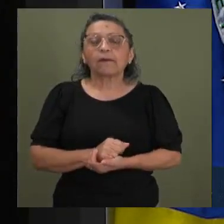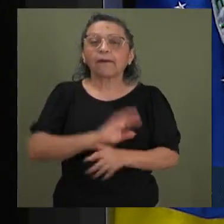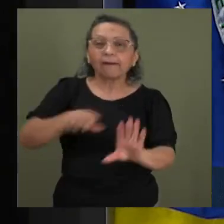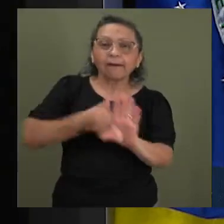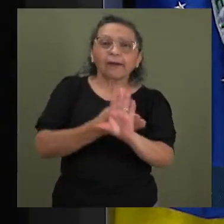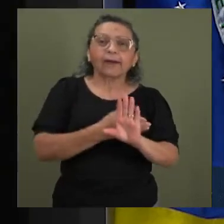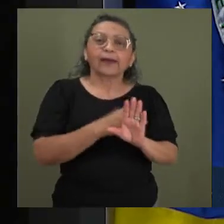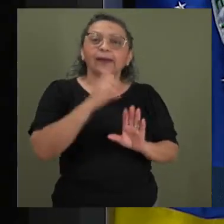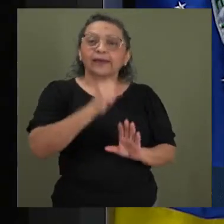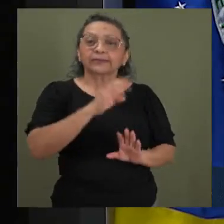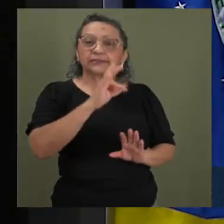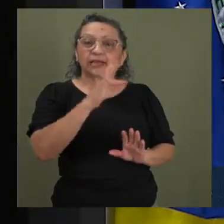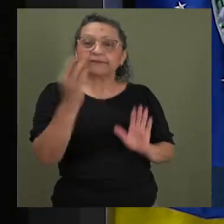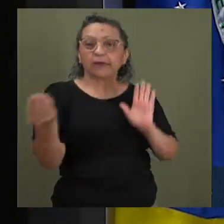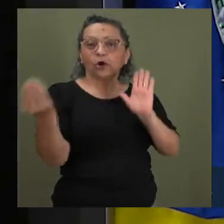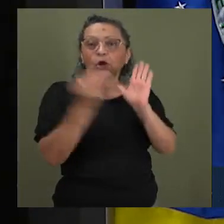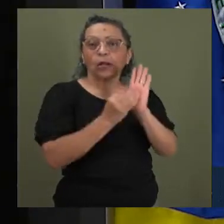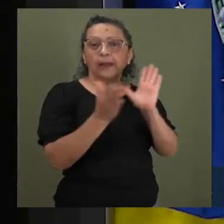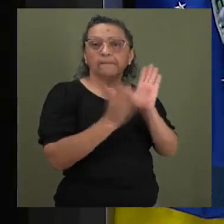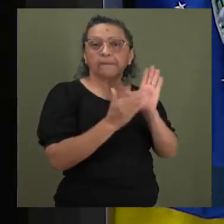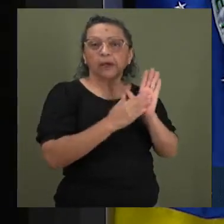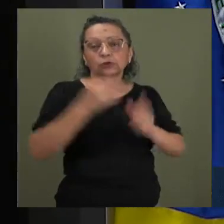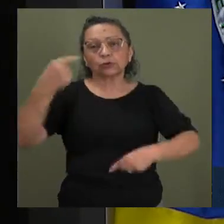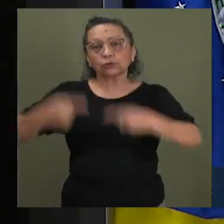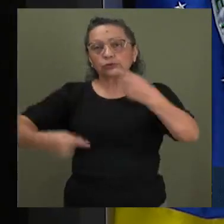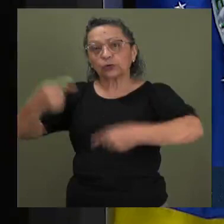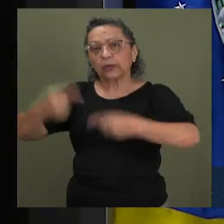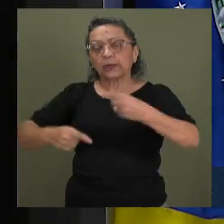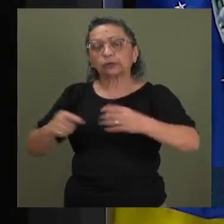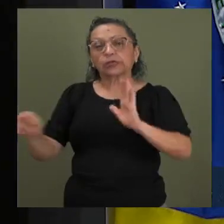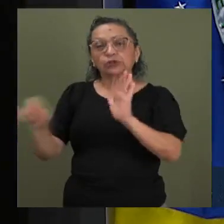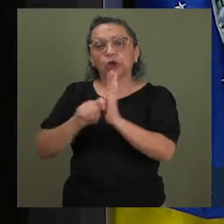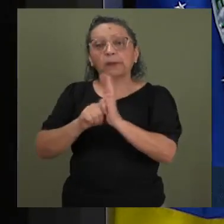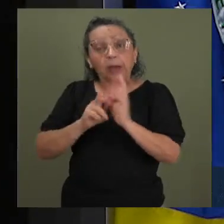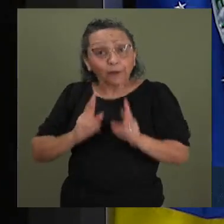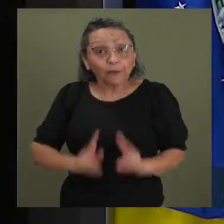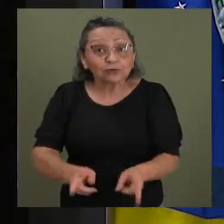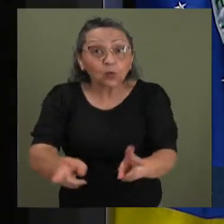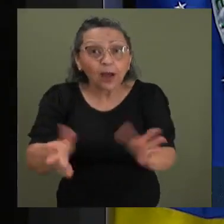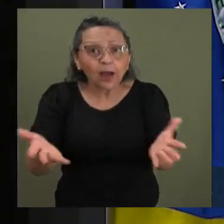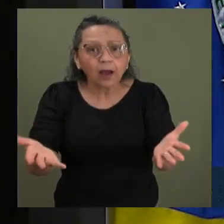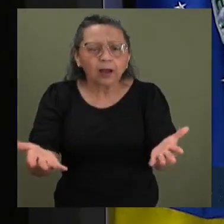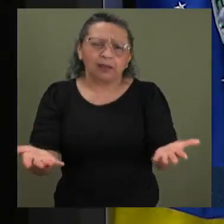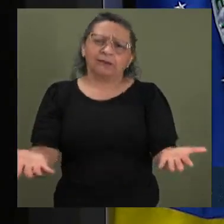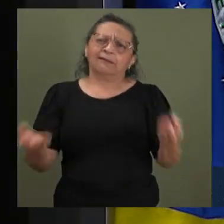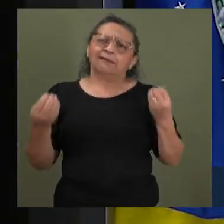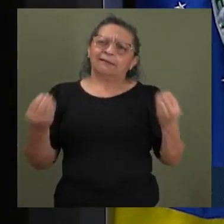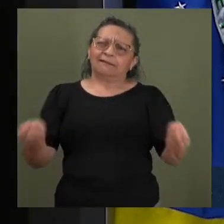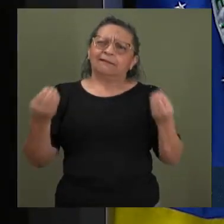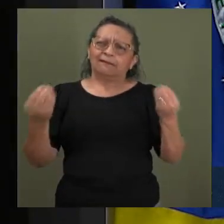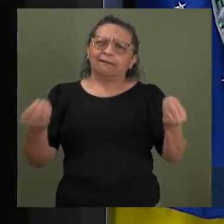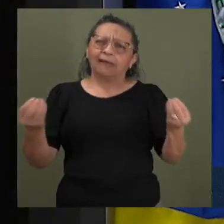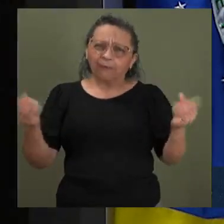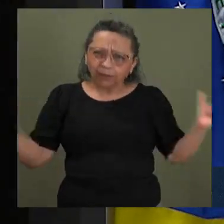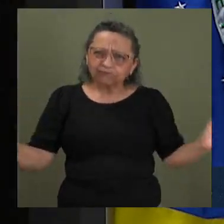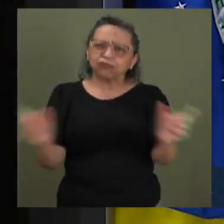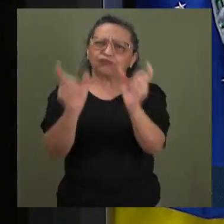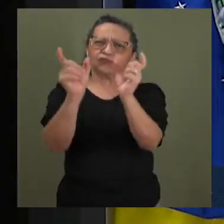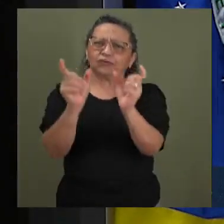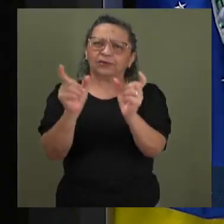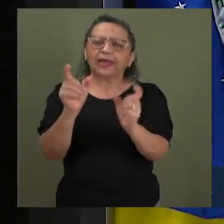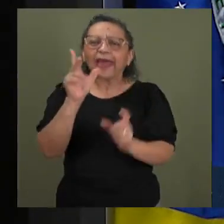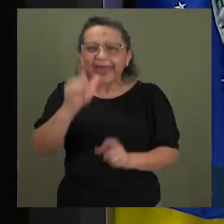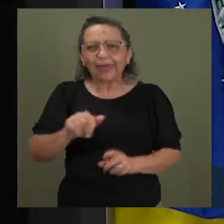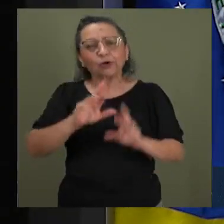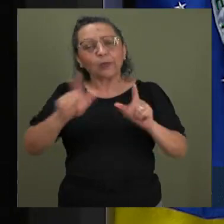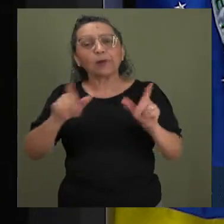pauta o julgamento das drogas para continuar. É ou não é uma coincidência? É ou não é como